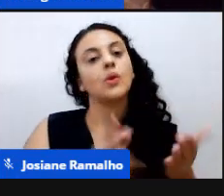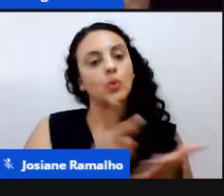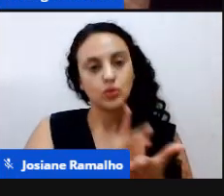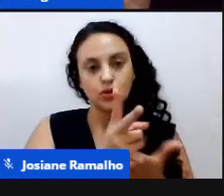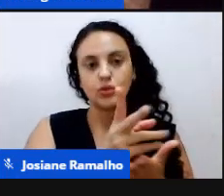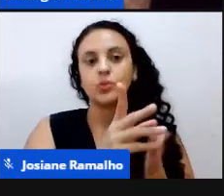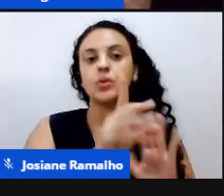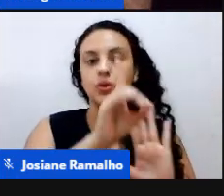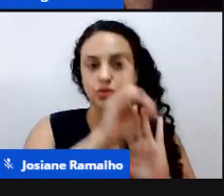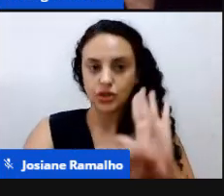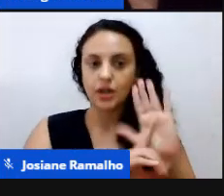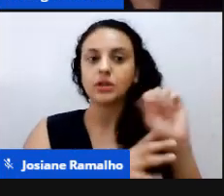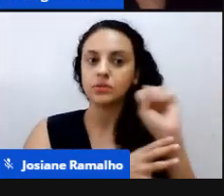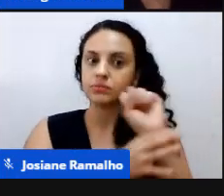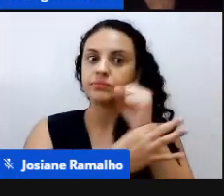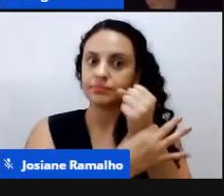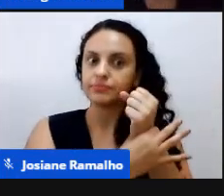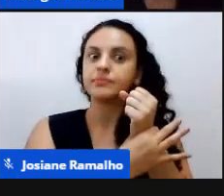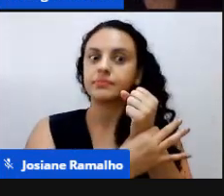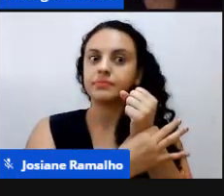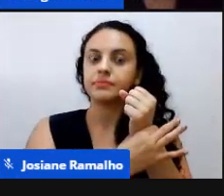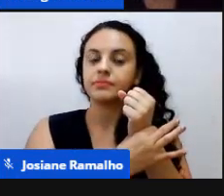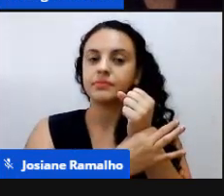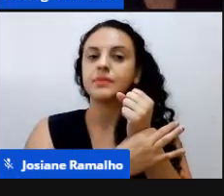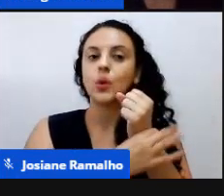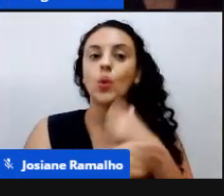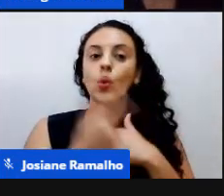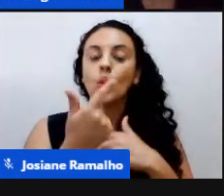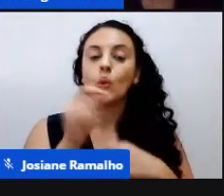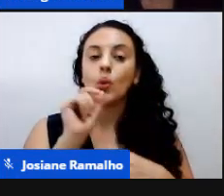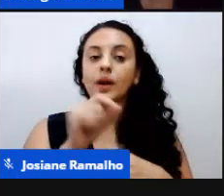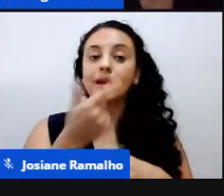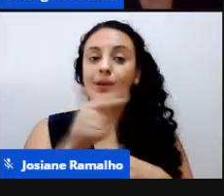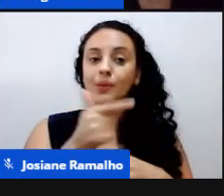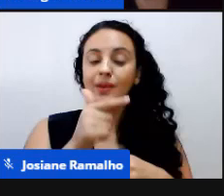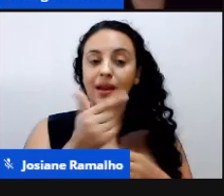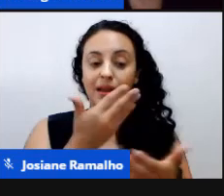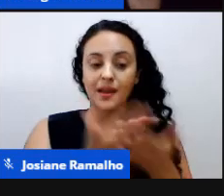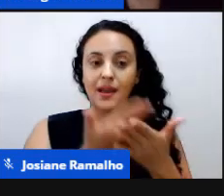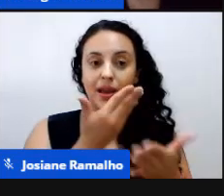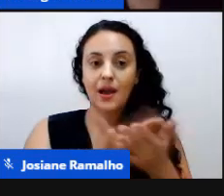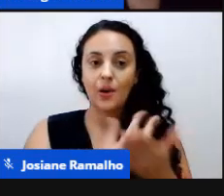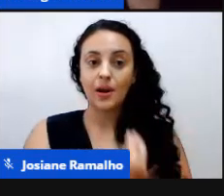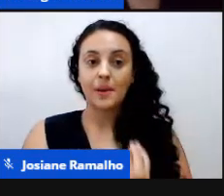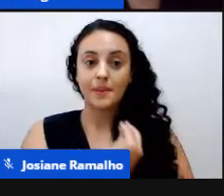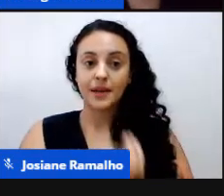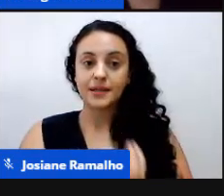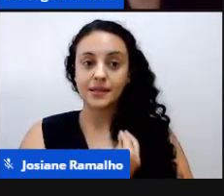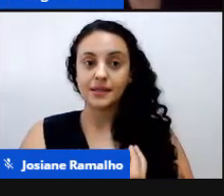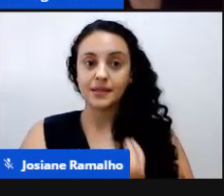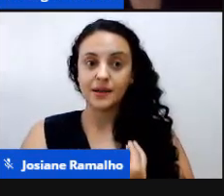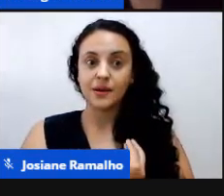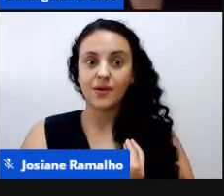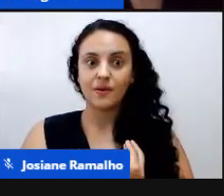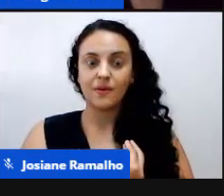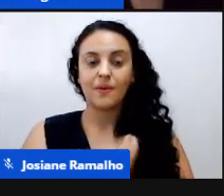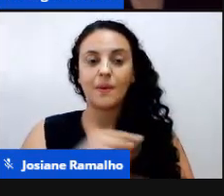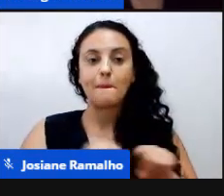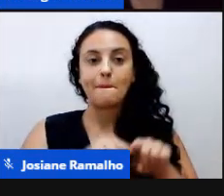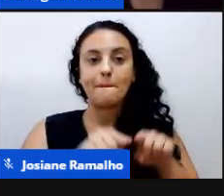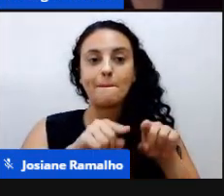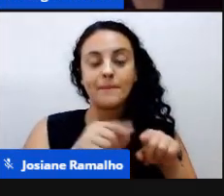Foi subtraído a aula presencial. Isso sim. Ele não está podendo,